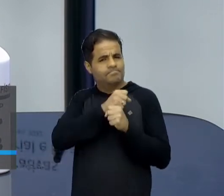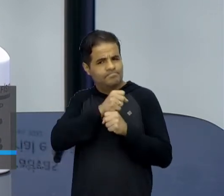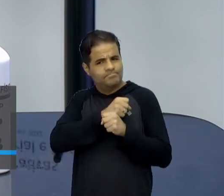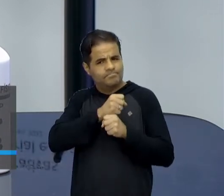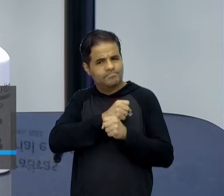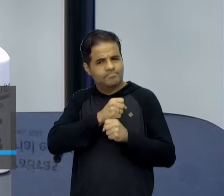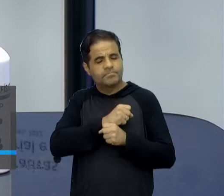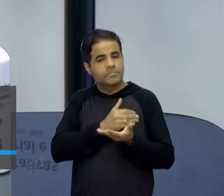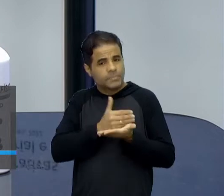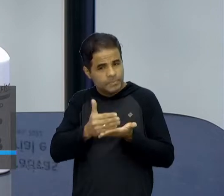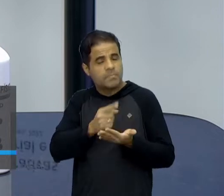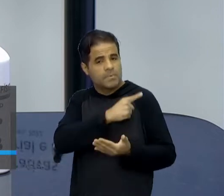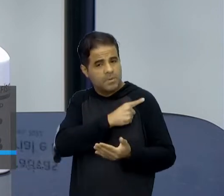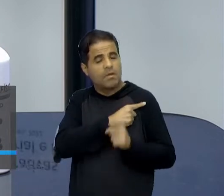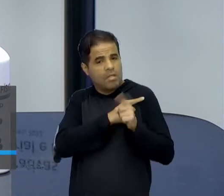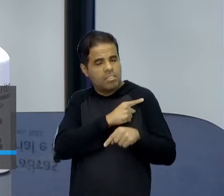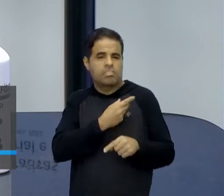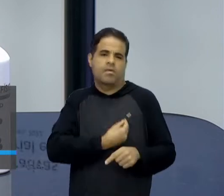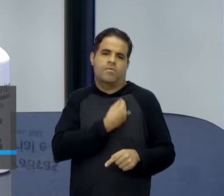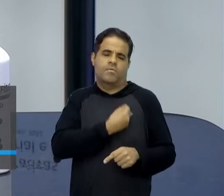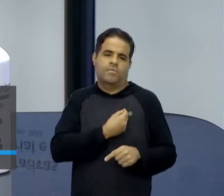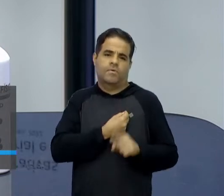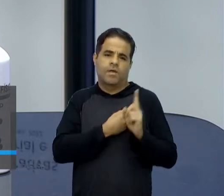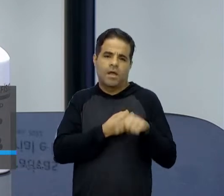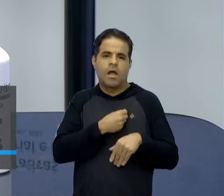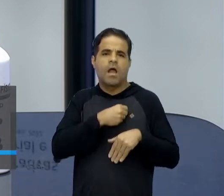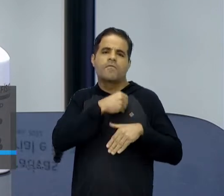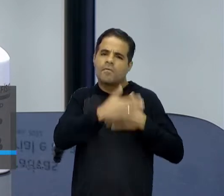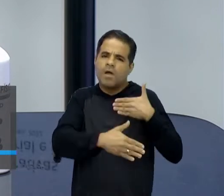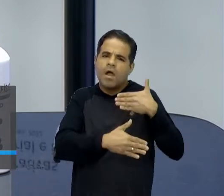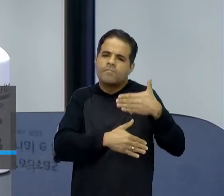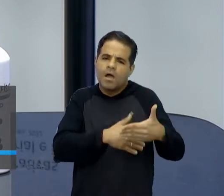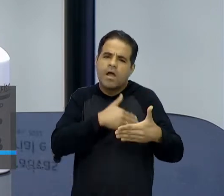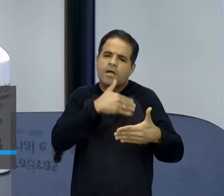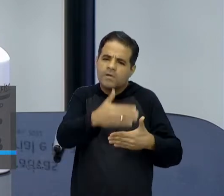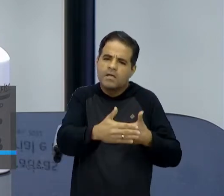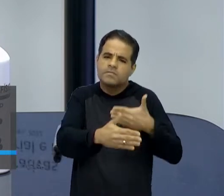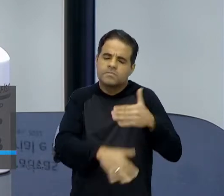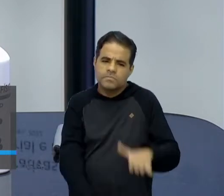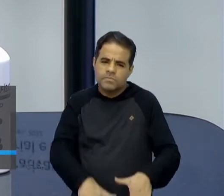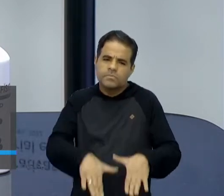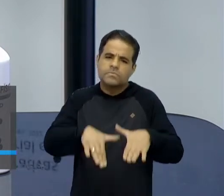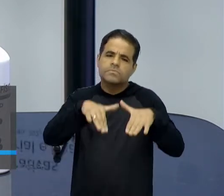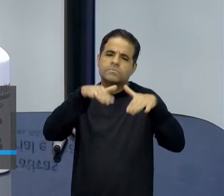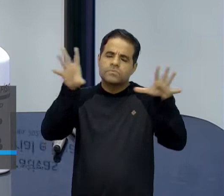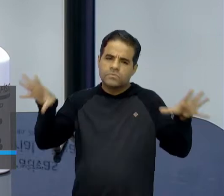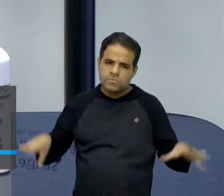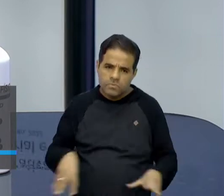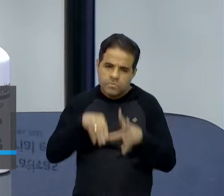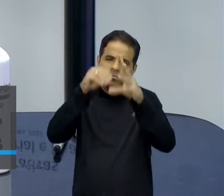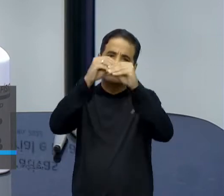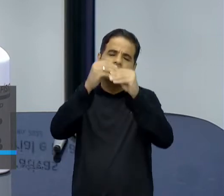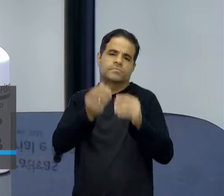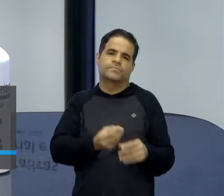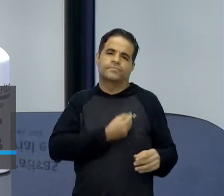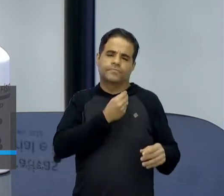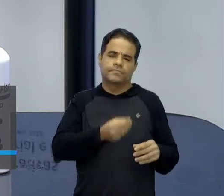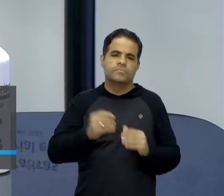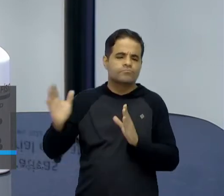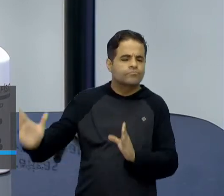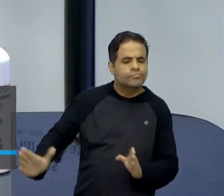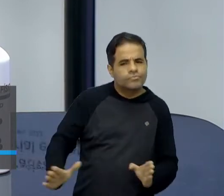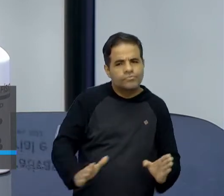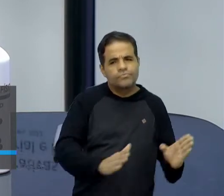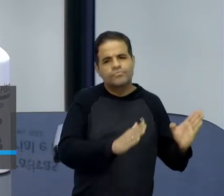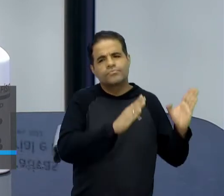desde o primeiro aninho, eles têm essa vivência. E aí vai aumentando, vai acrescentando vivências ao longo de